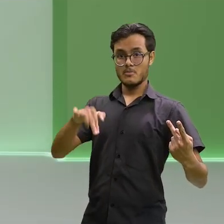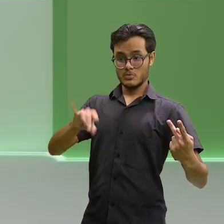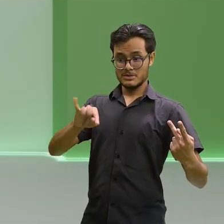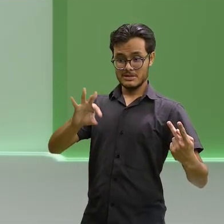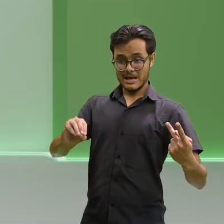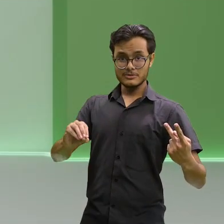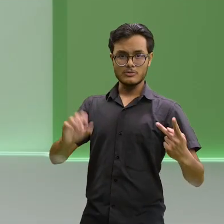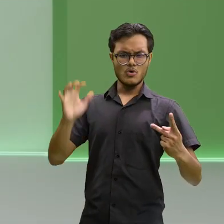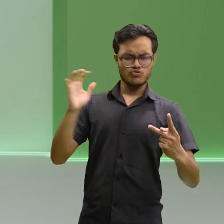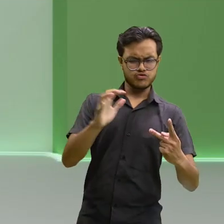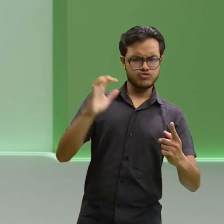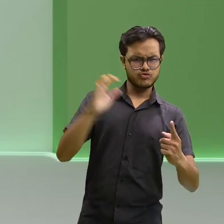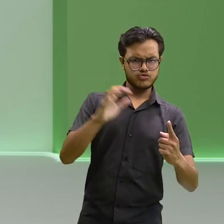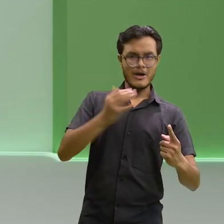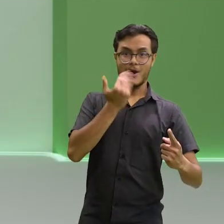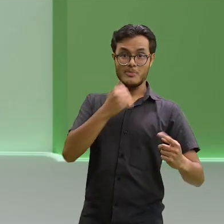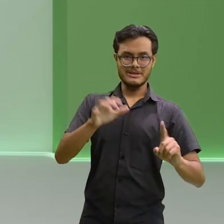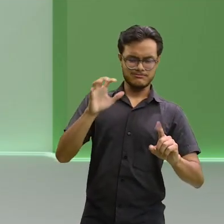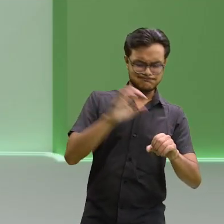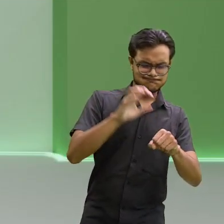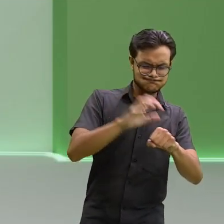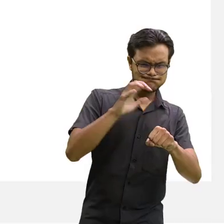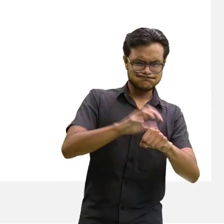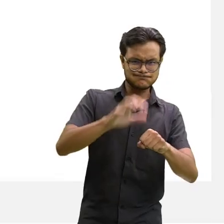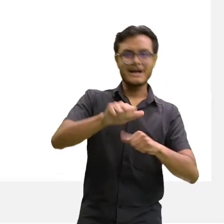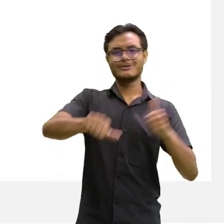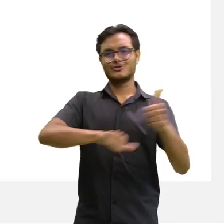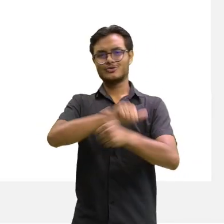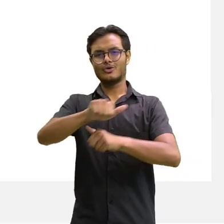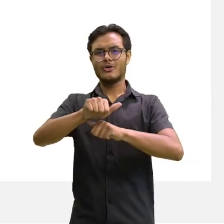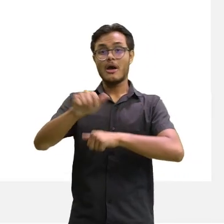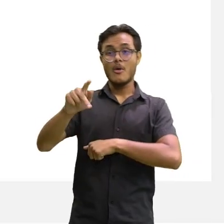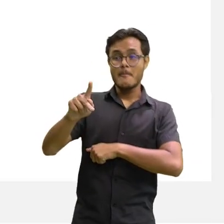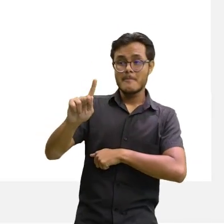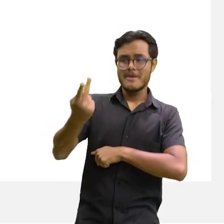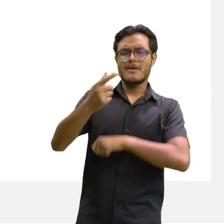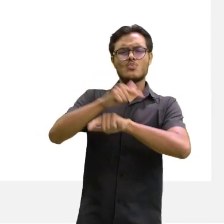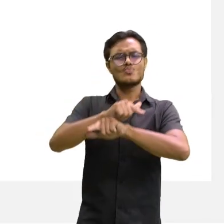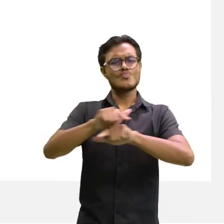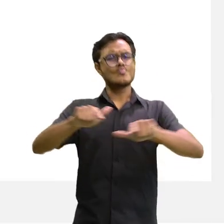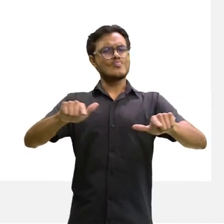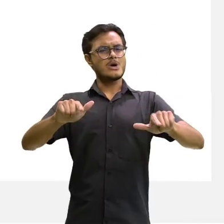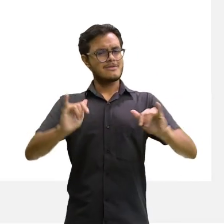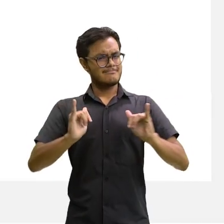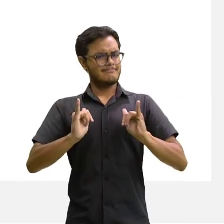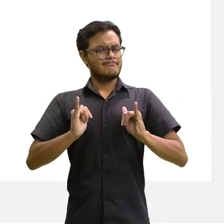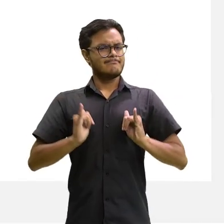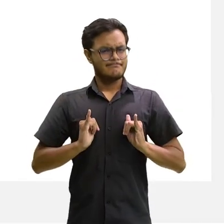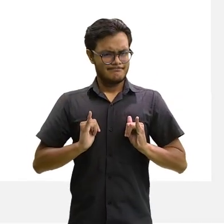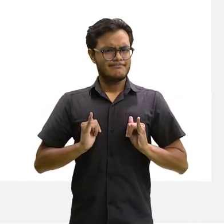e, após neutralizar esse pH, deixar o pH em torno de